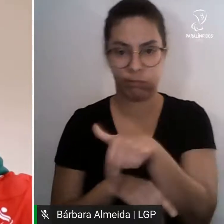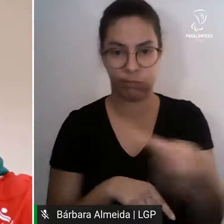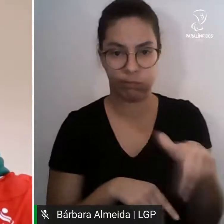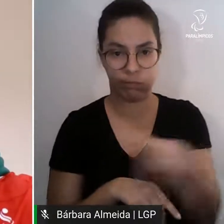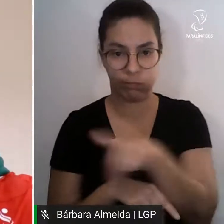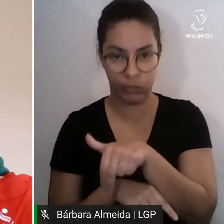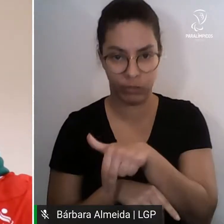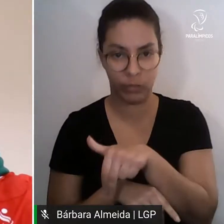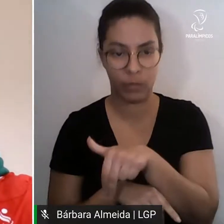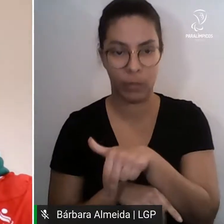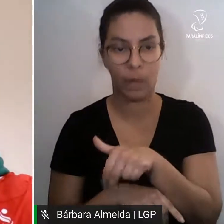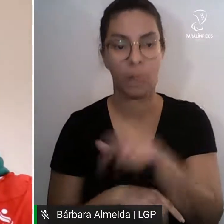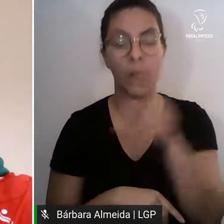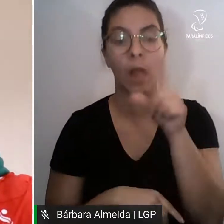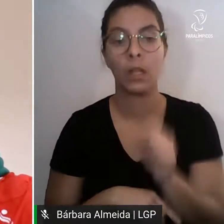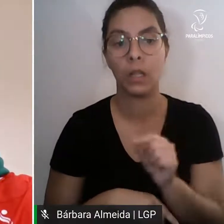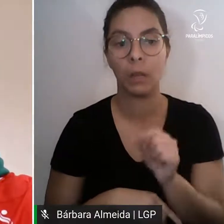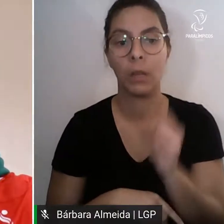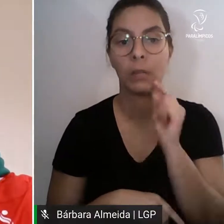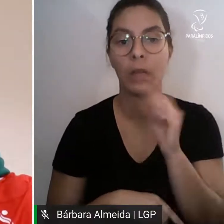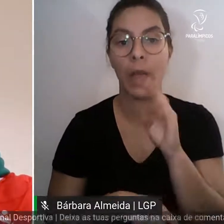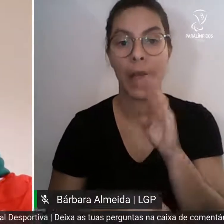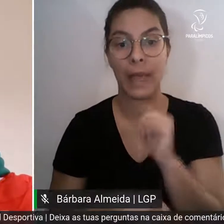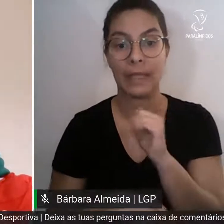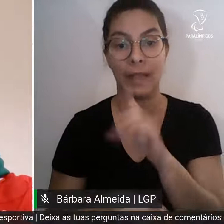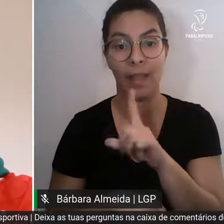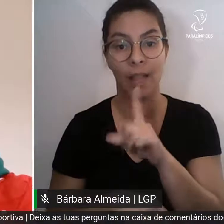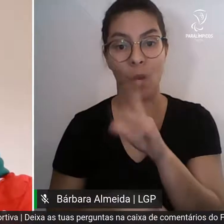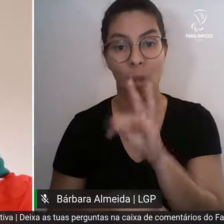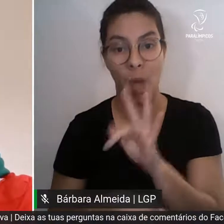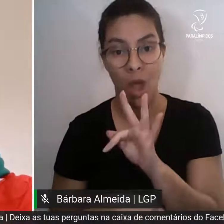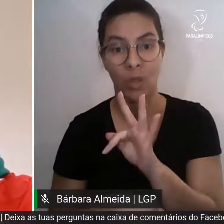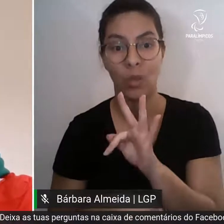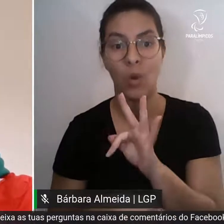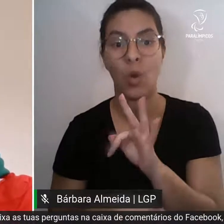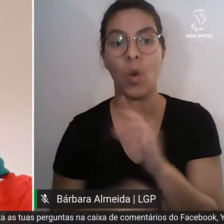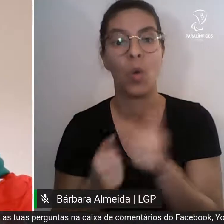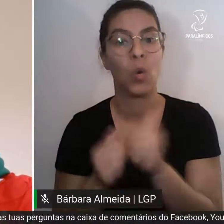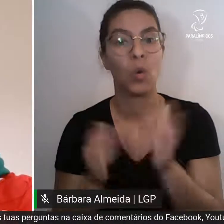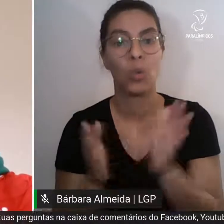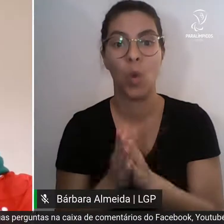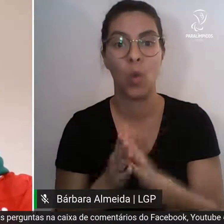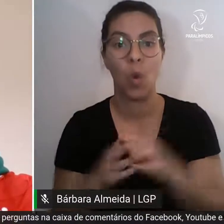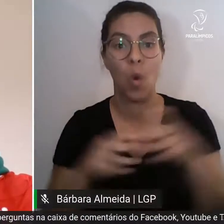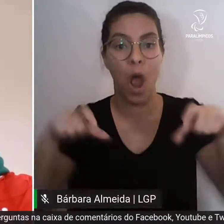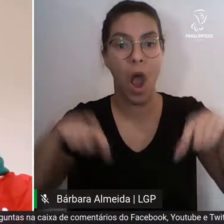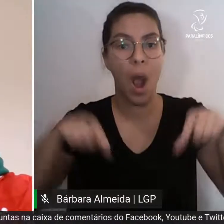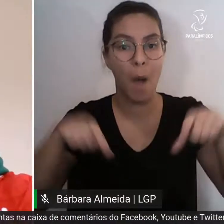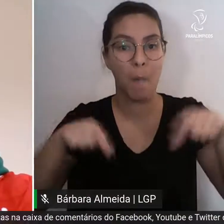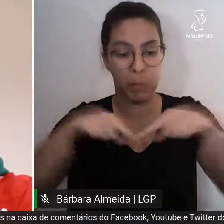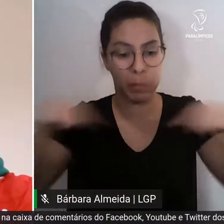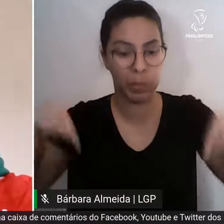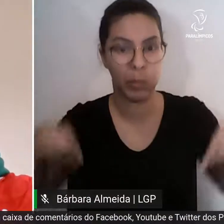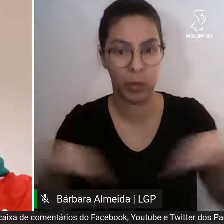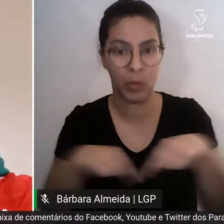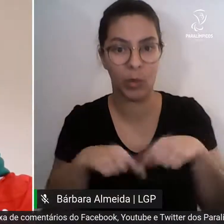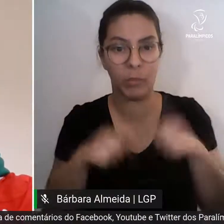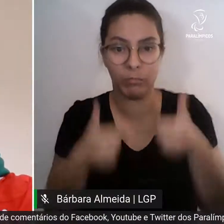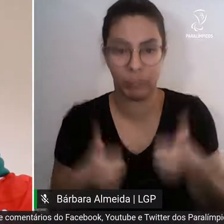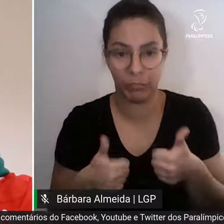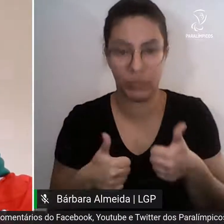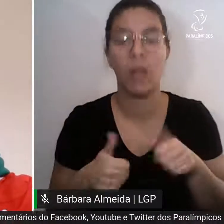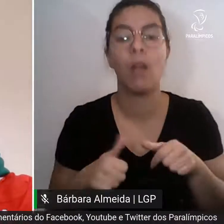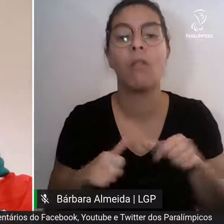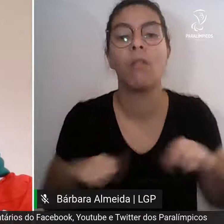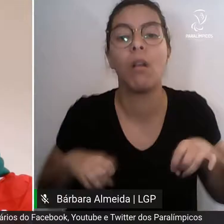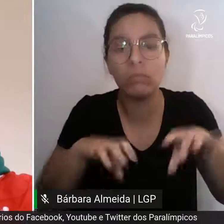porque a partir de SL4 todos os atletas jogam com o campo normal de badminton, enquanto que nas classes de cadeiras de rodas e